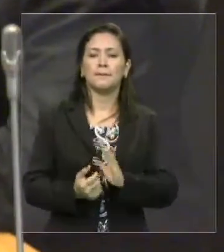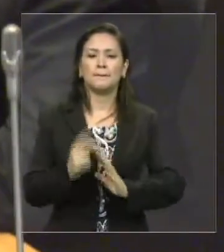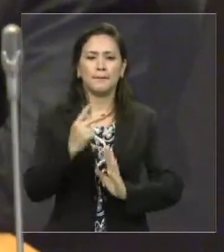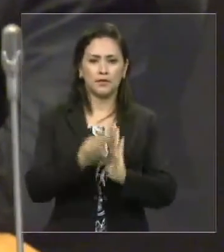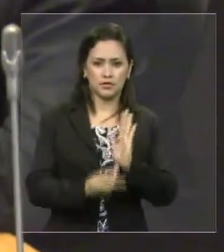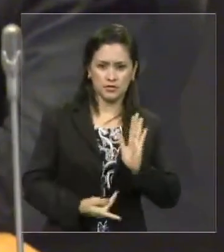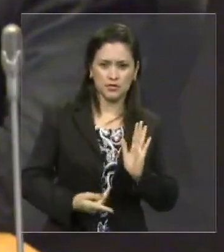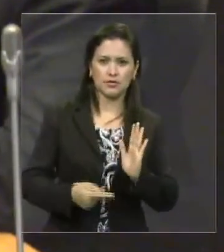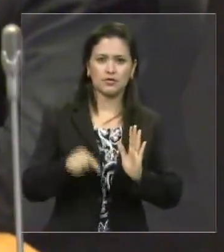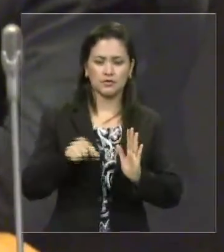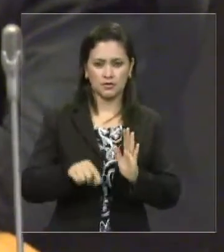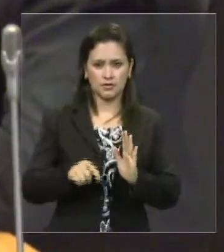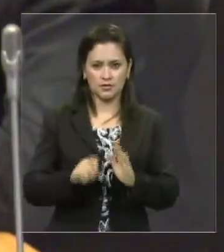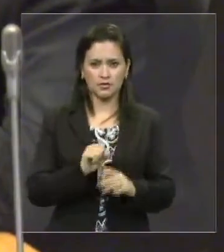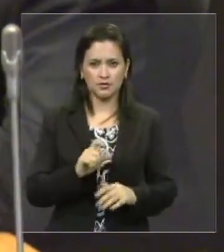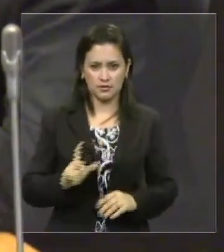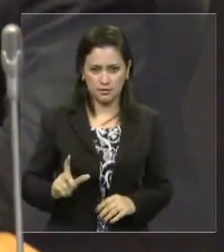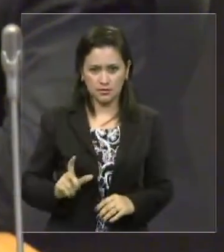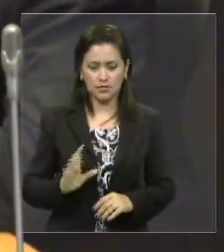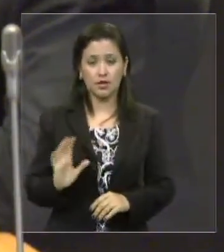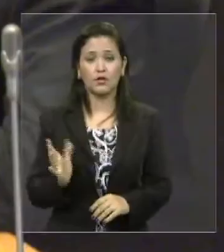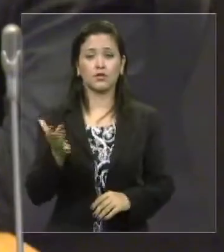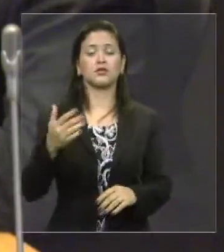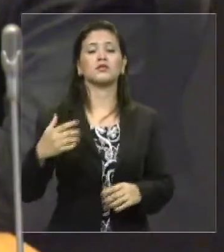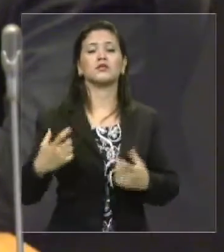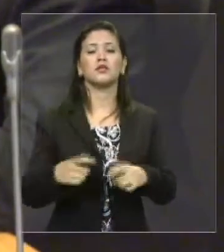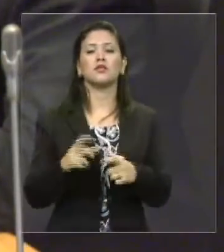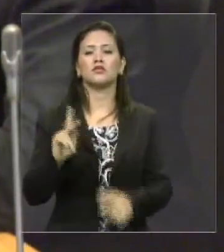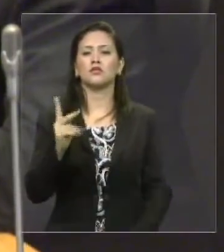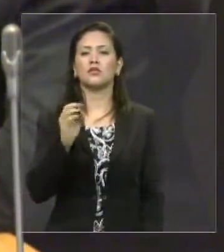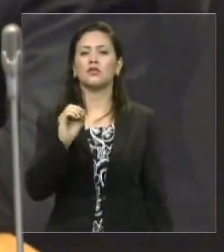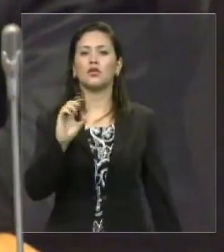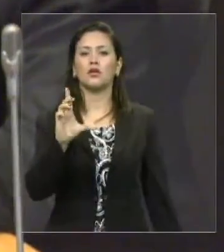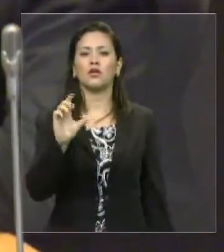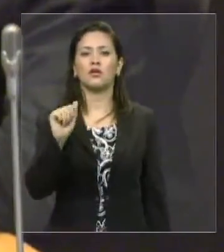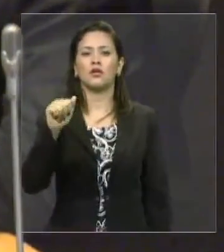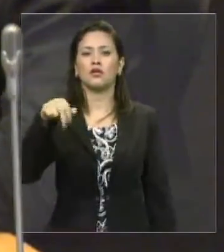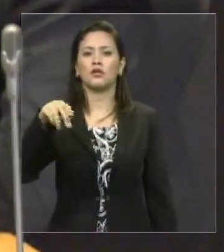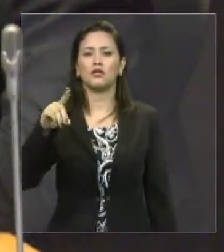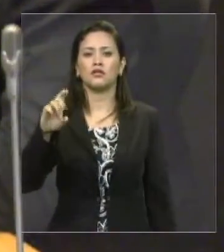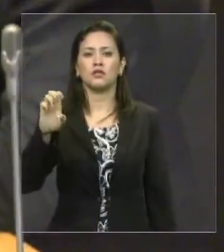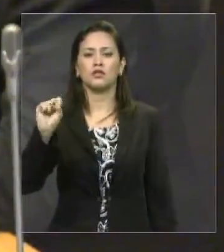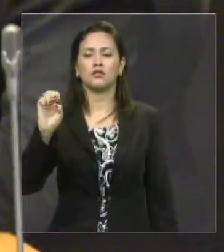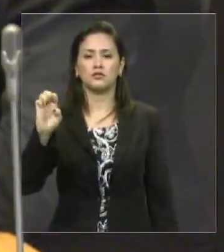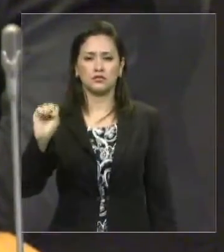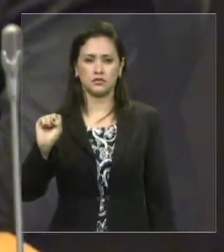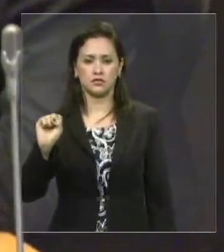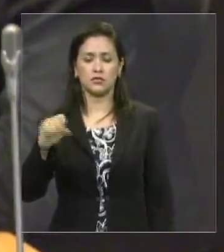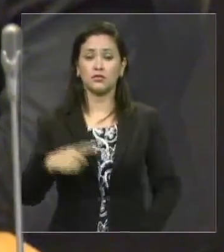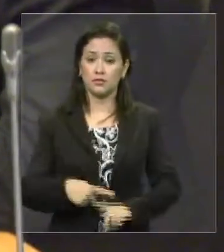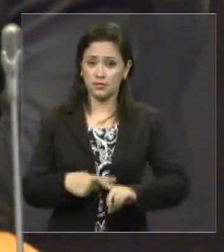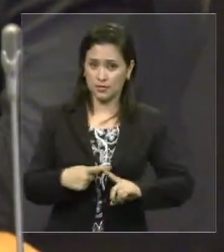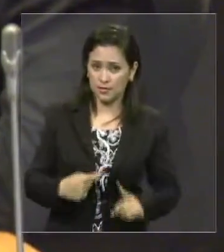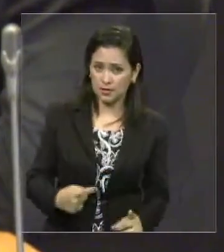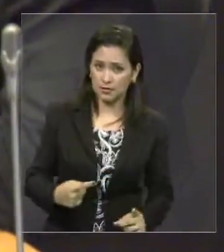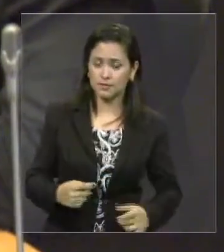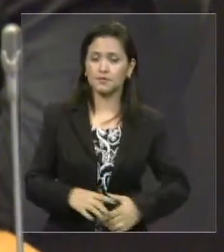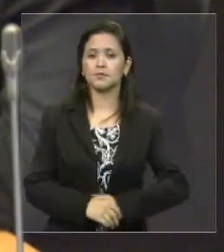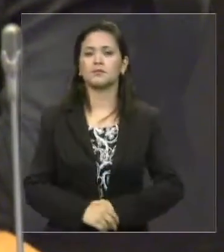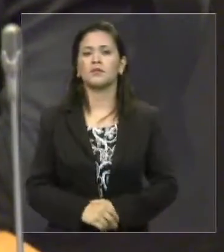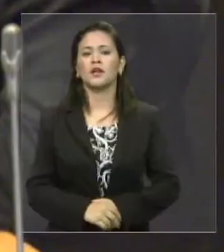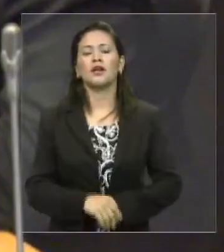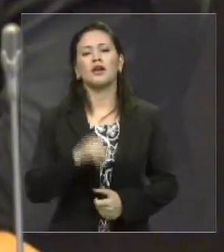dos Holandeses. Mas, sobretudo, deputado Edivaldo, é o planejamento numa situação e numa época de